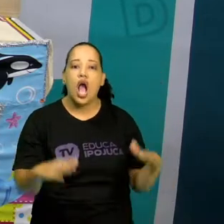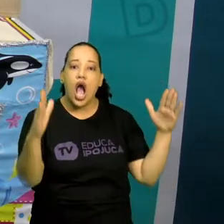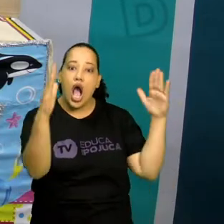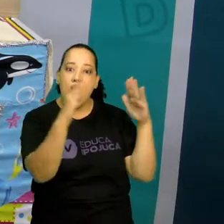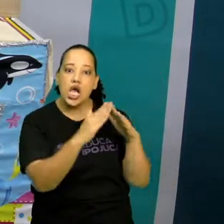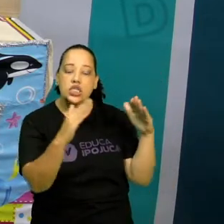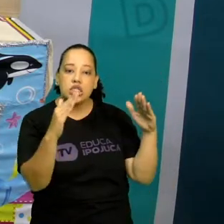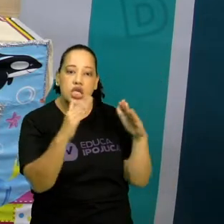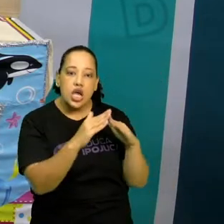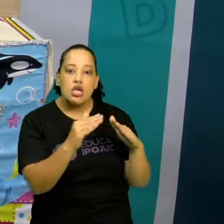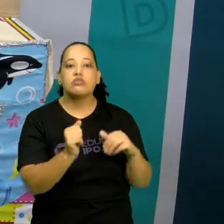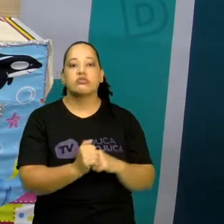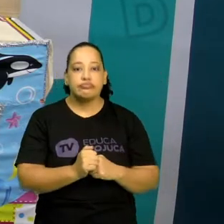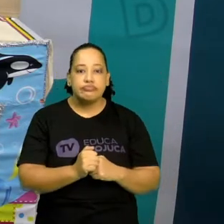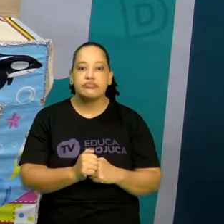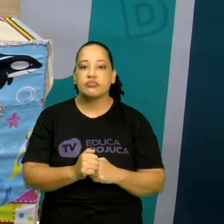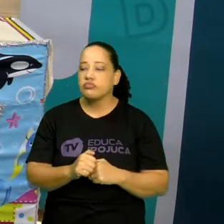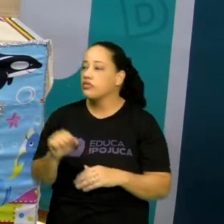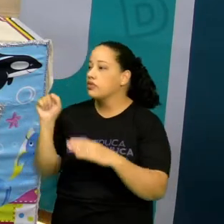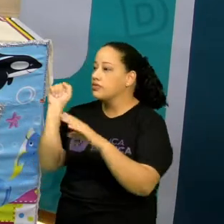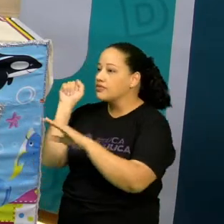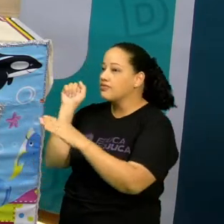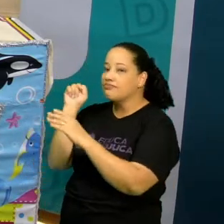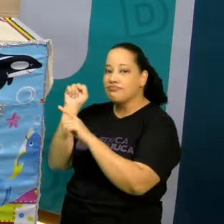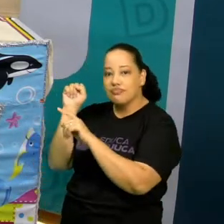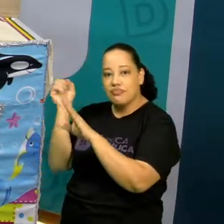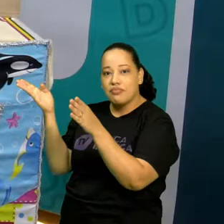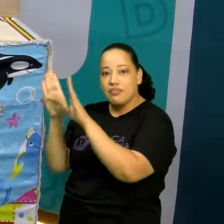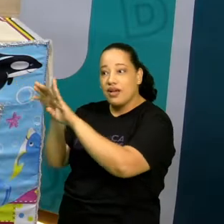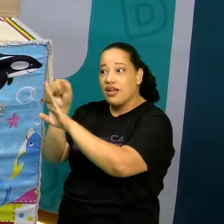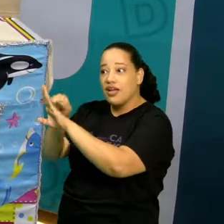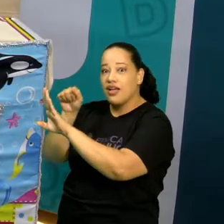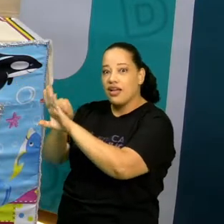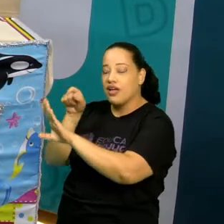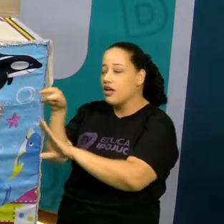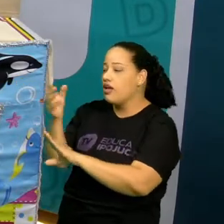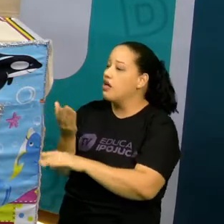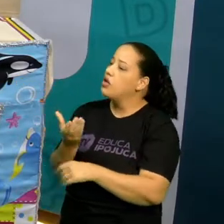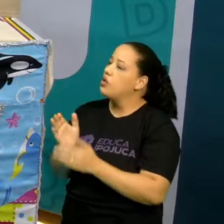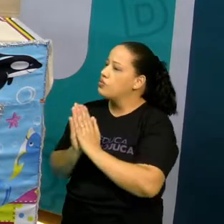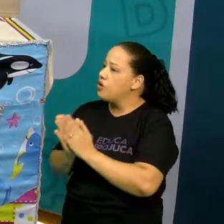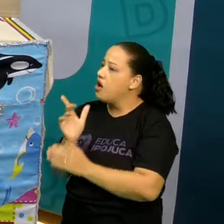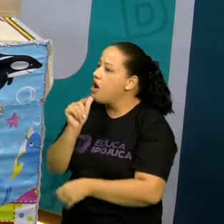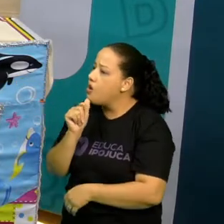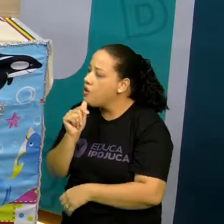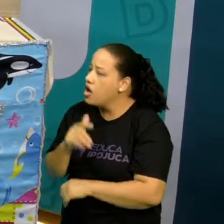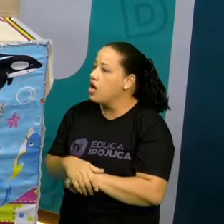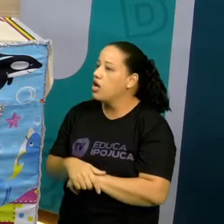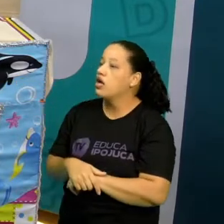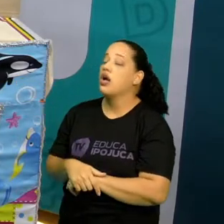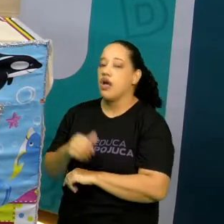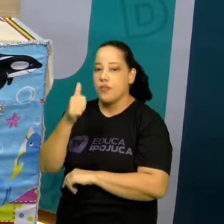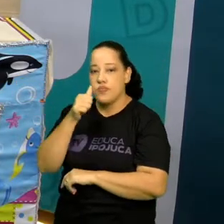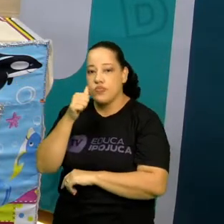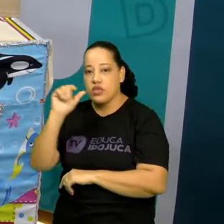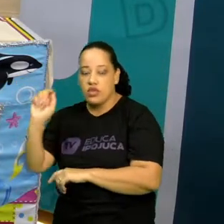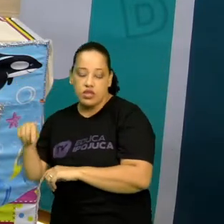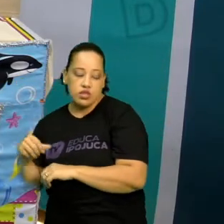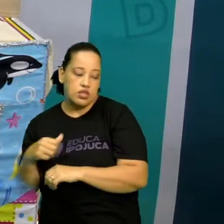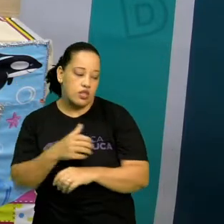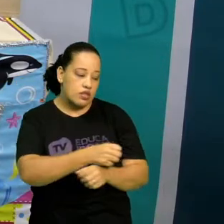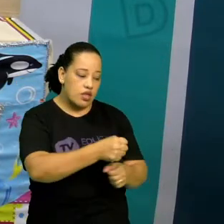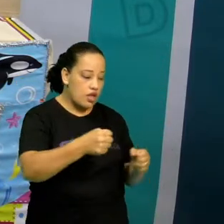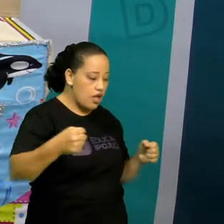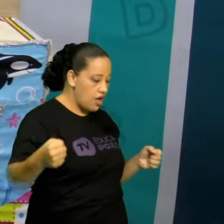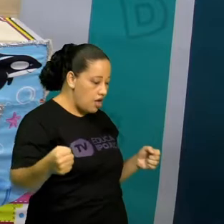pediu um água na casa quem atendeu apogeu a Rapunzel depois que ele já tem andado